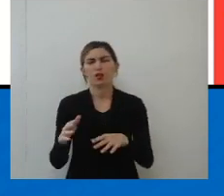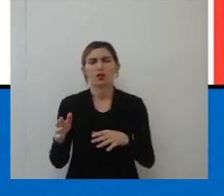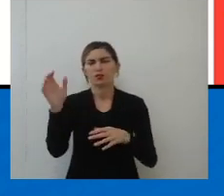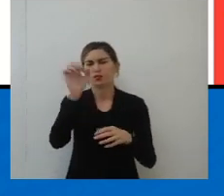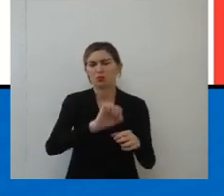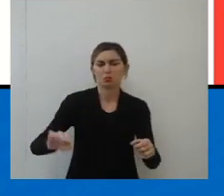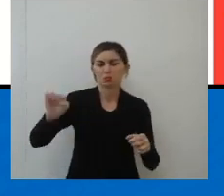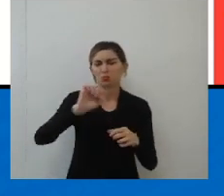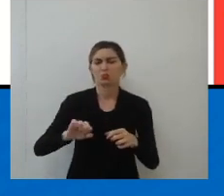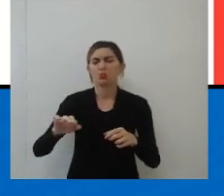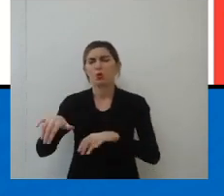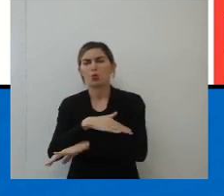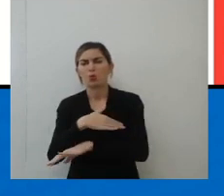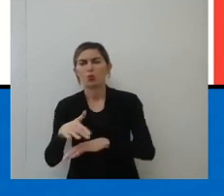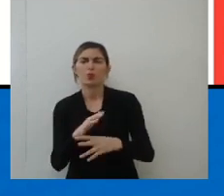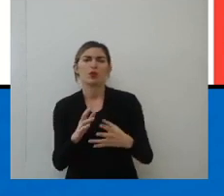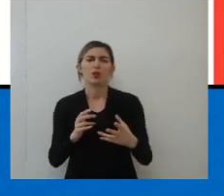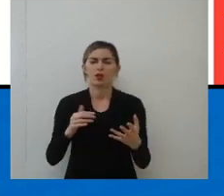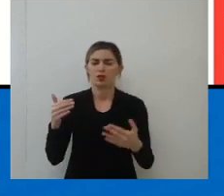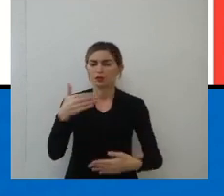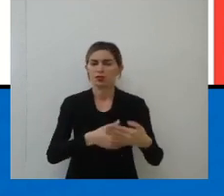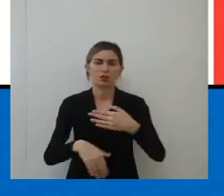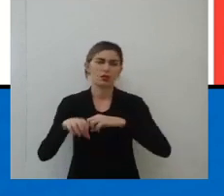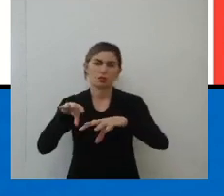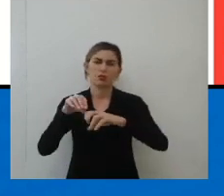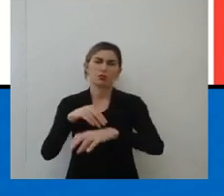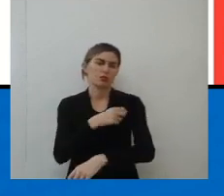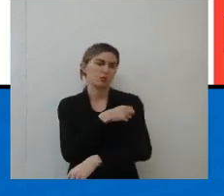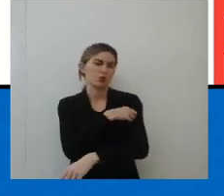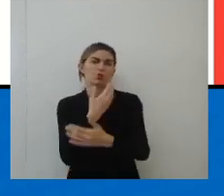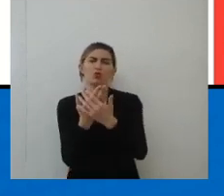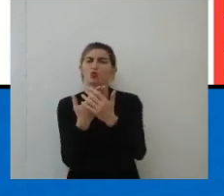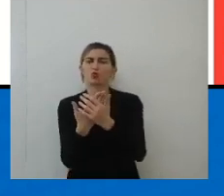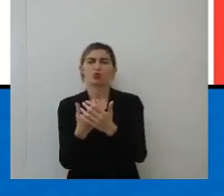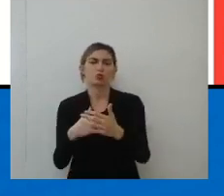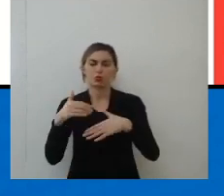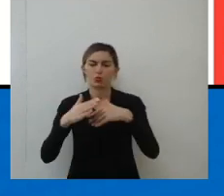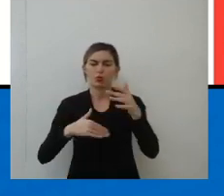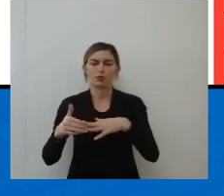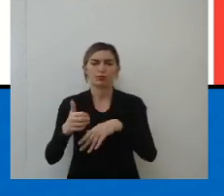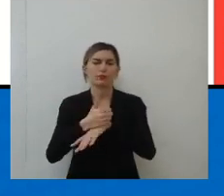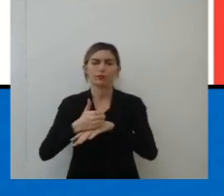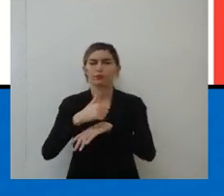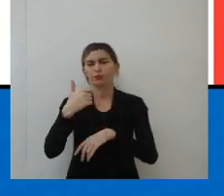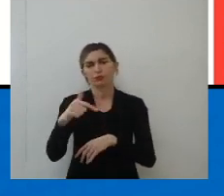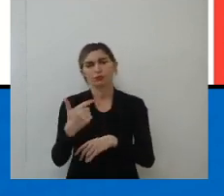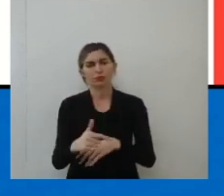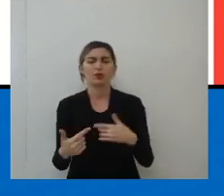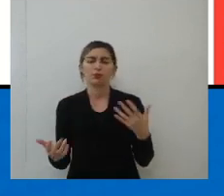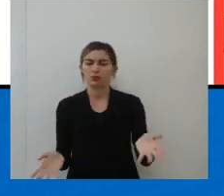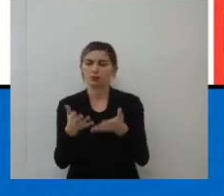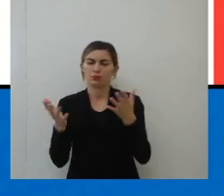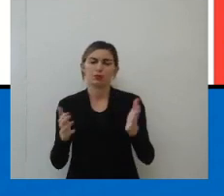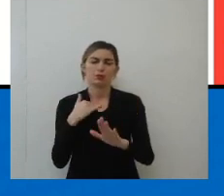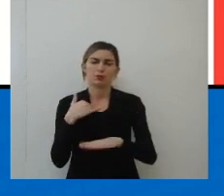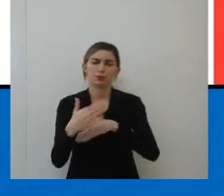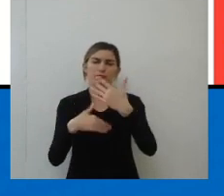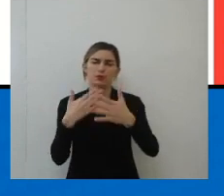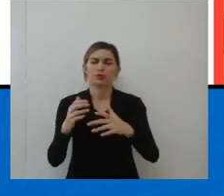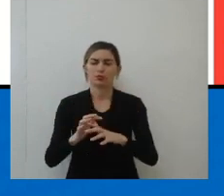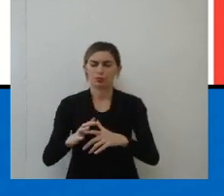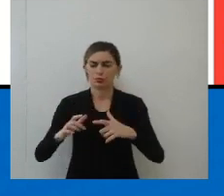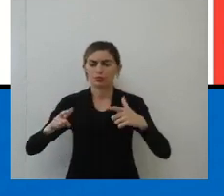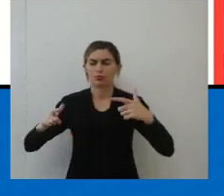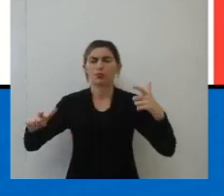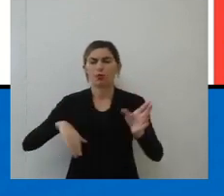quando ele não tem acesso à educação, ele não tem uma qualificação profissional. Isso vai ali promover um processo de